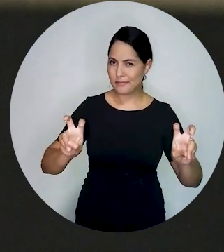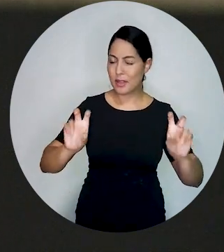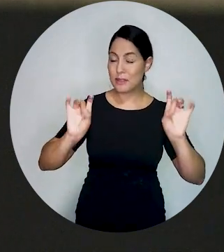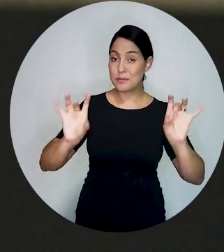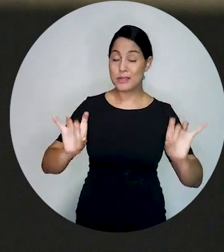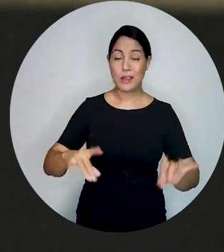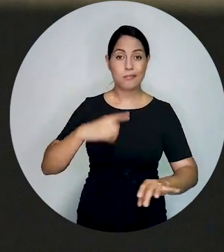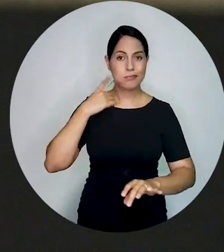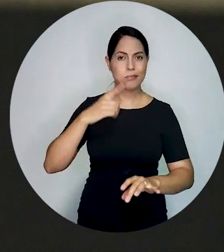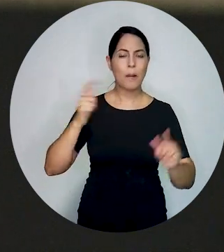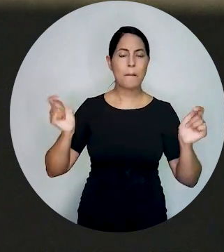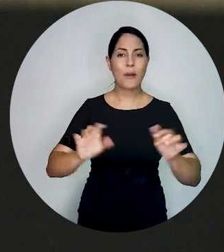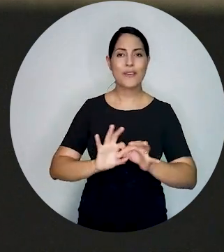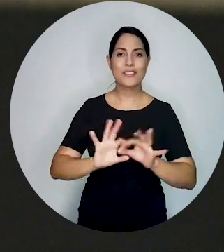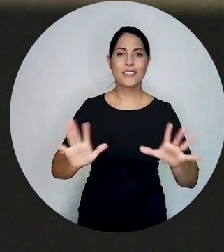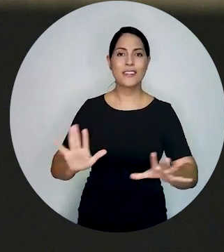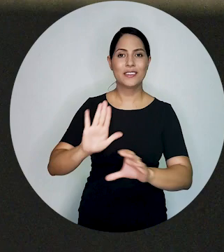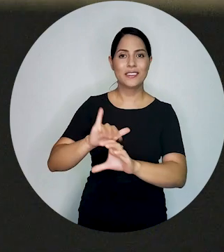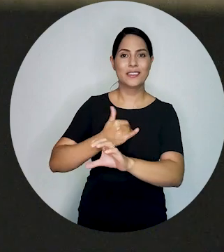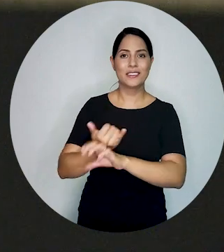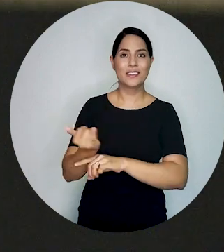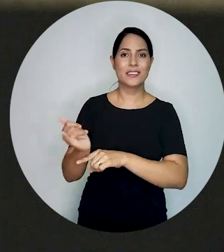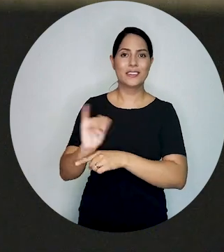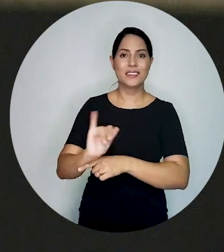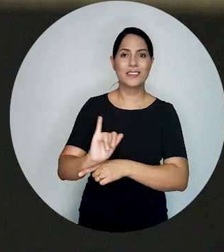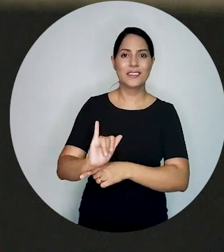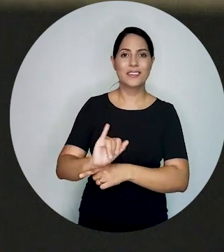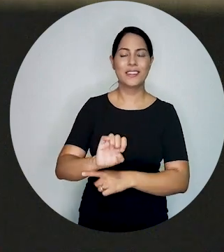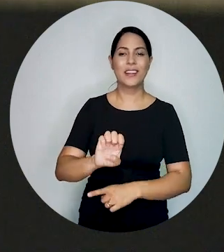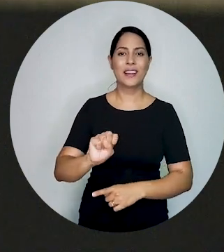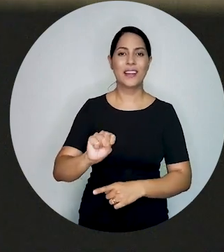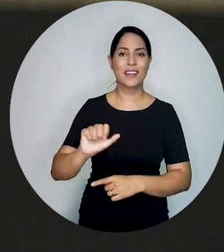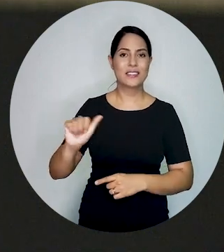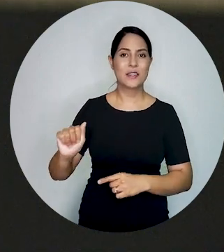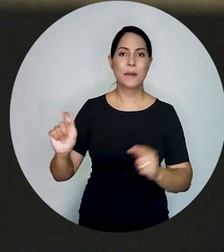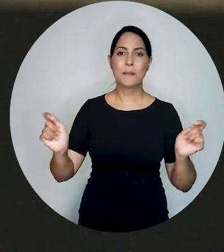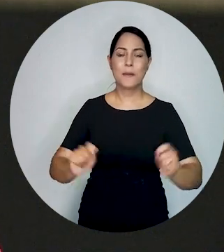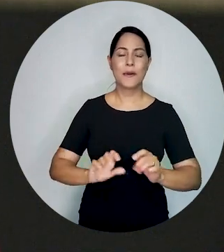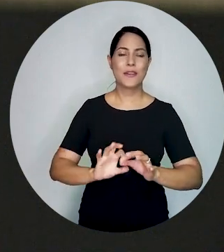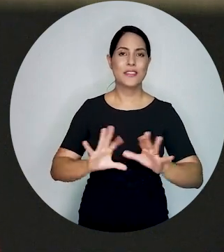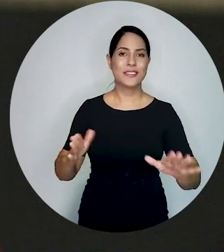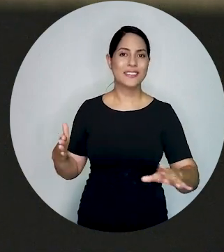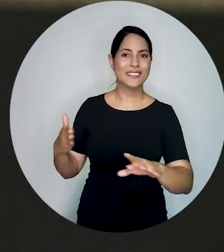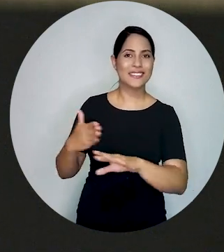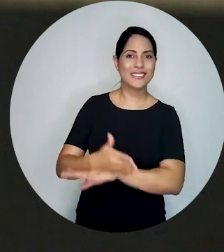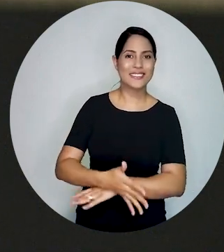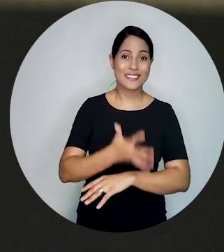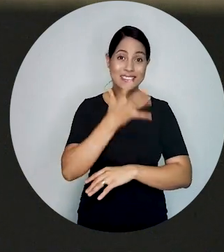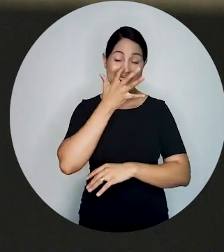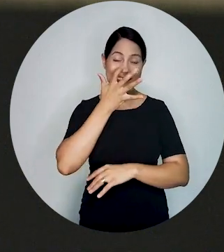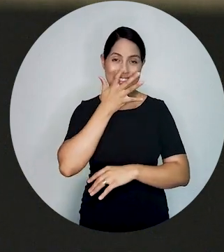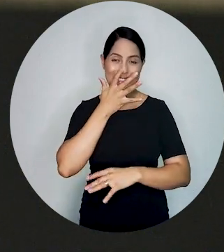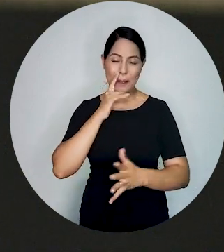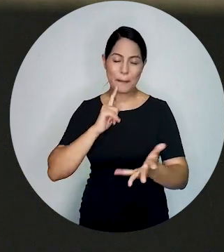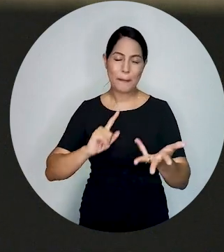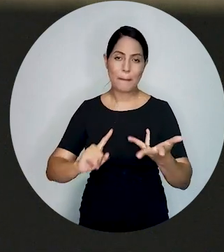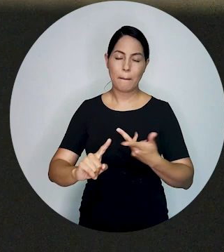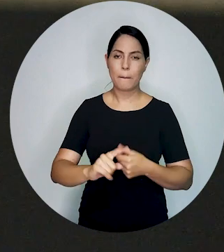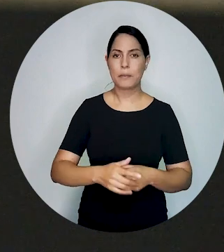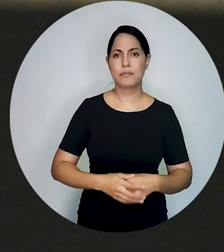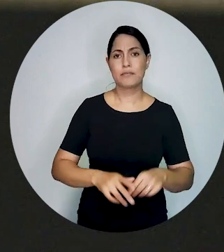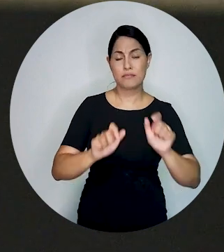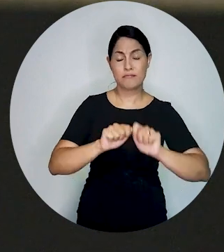em especial à advocacia, você pode conferir no canal da ESA Nacional no YouTube. Basta acessar e ficar por dentro de